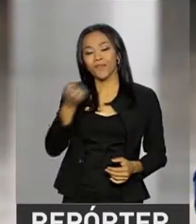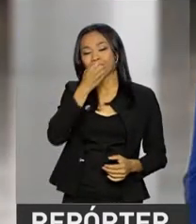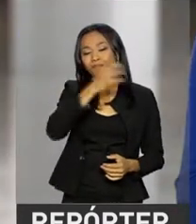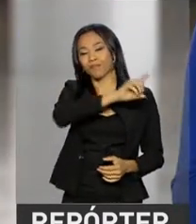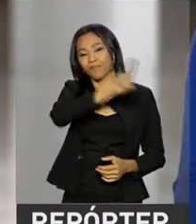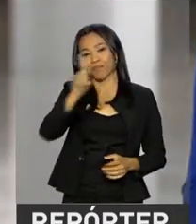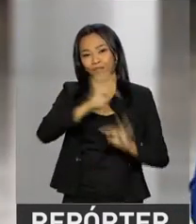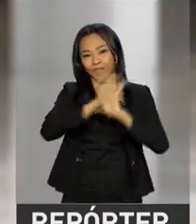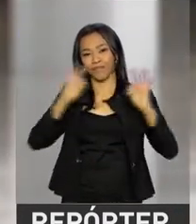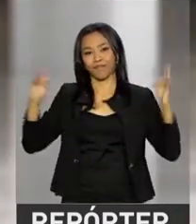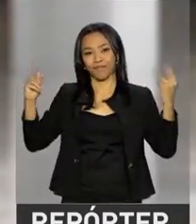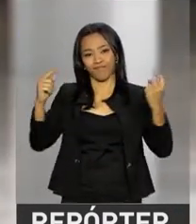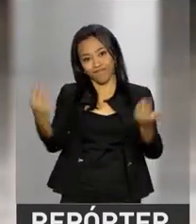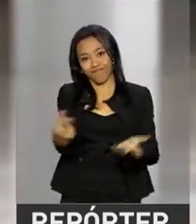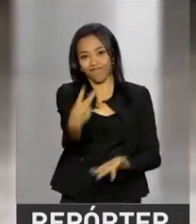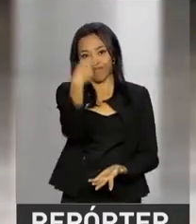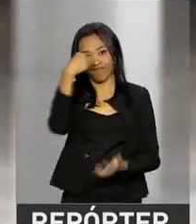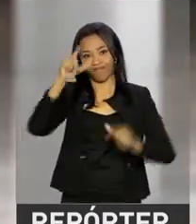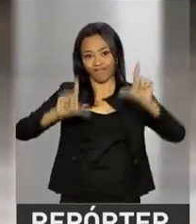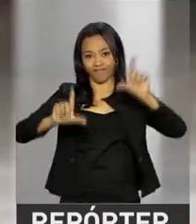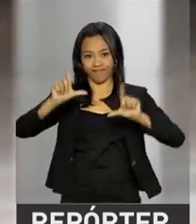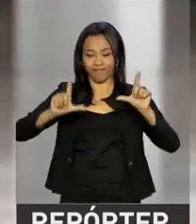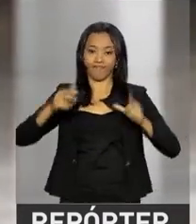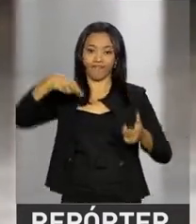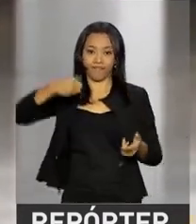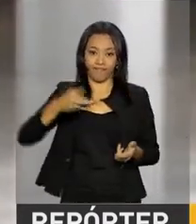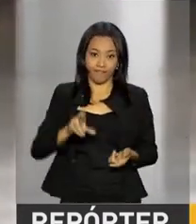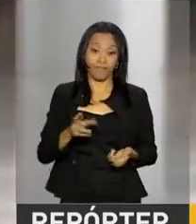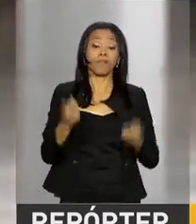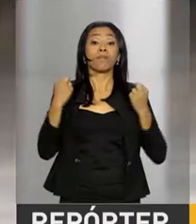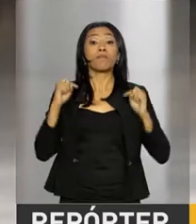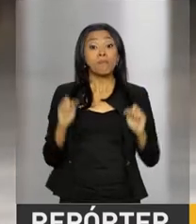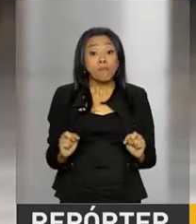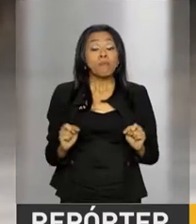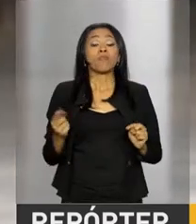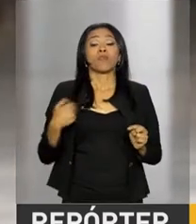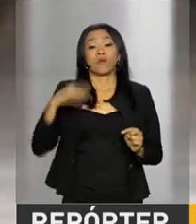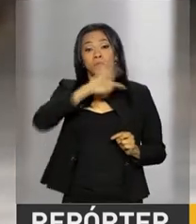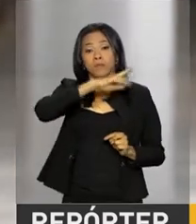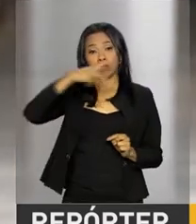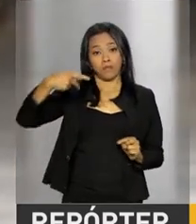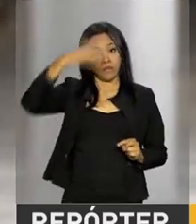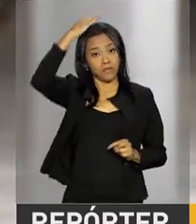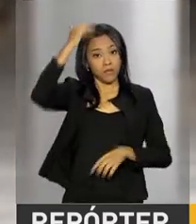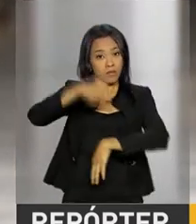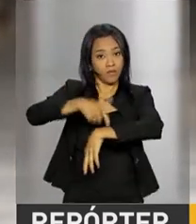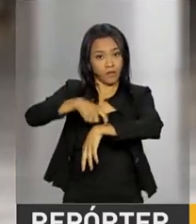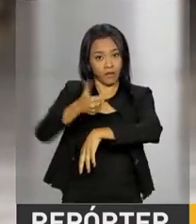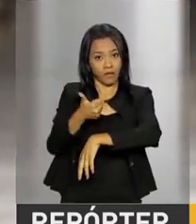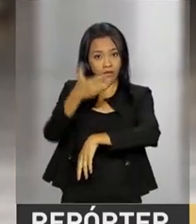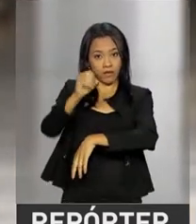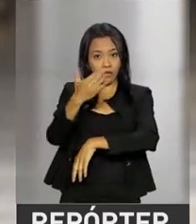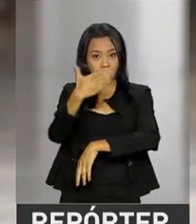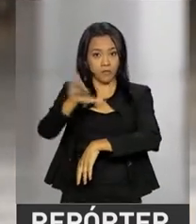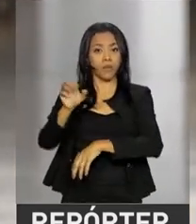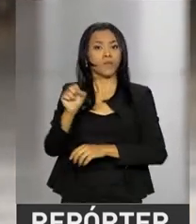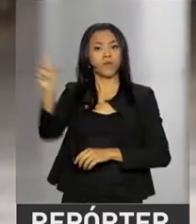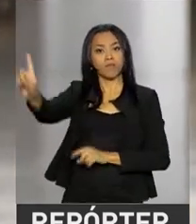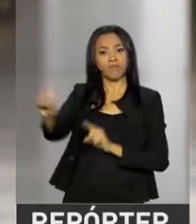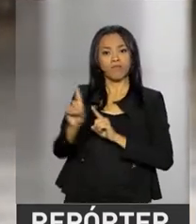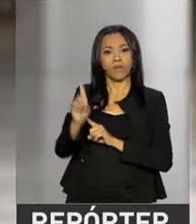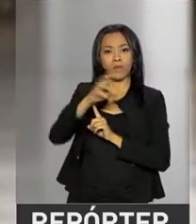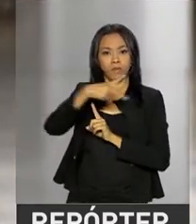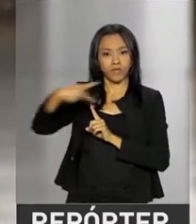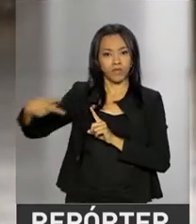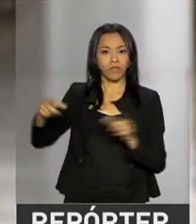que acompanham a gente aqui na tv nbr o presidente michel temer recebe às dez e meia o presidente do conselho nacional do sesi